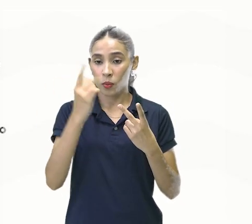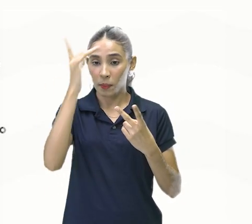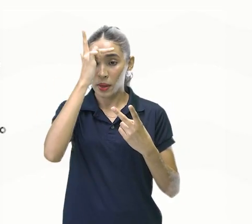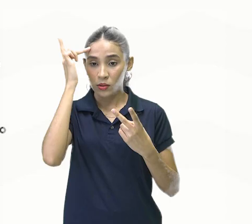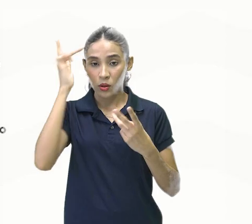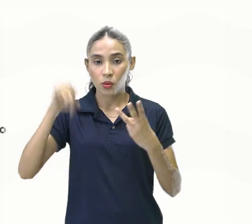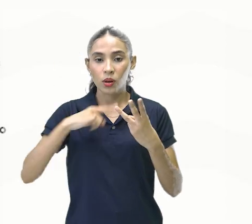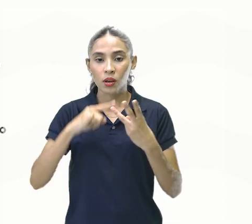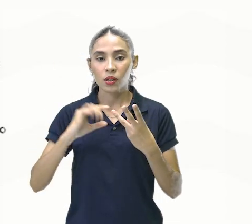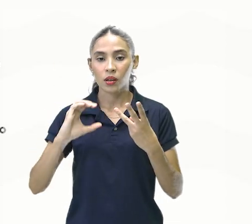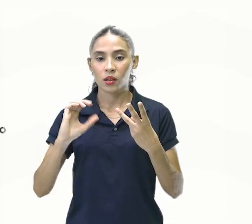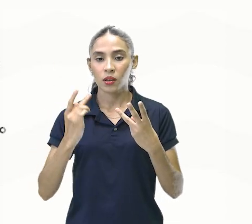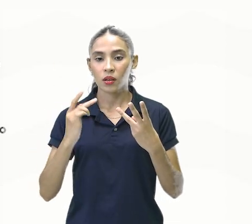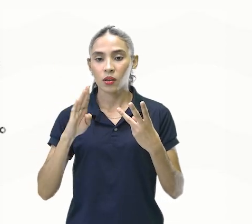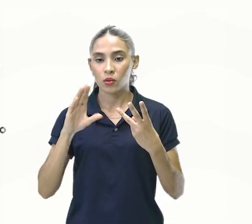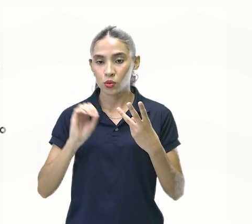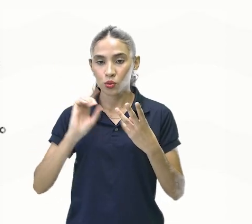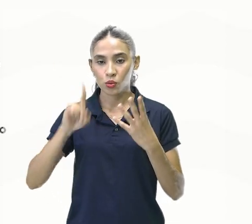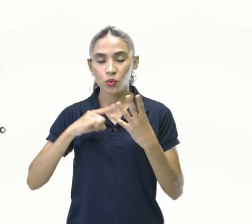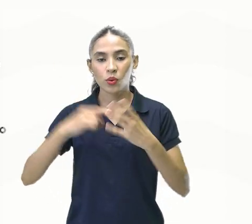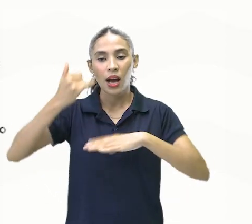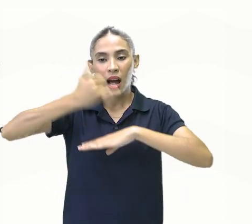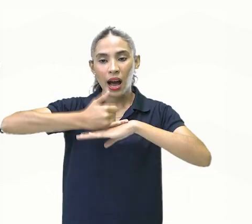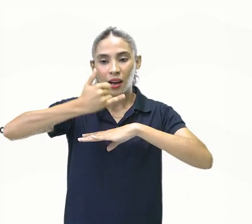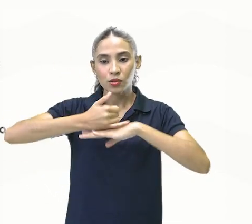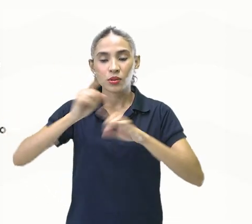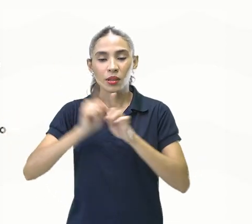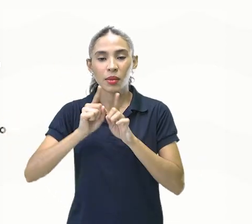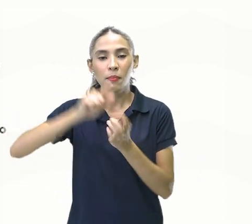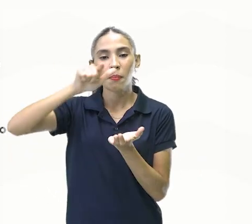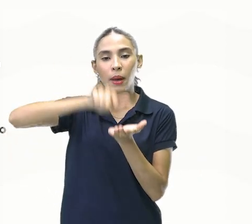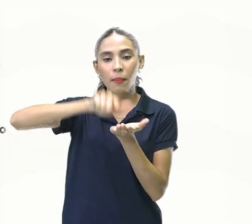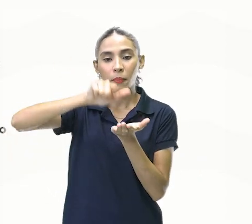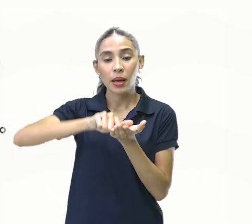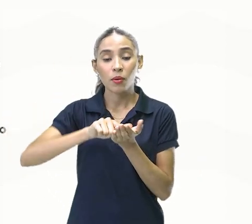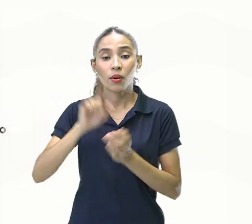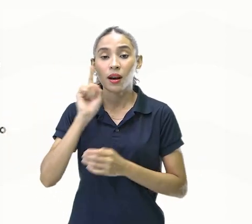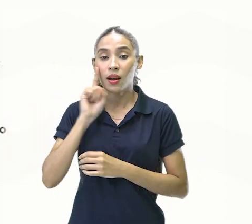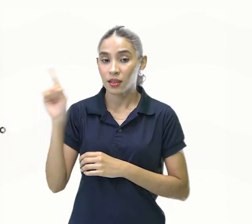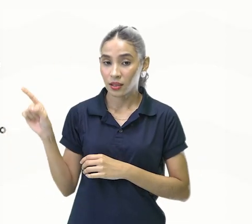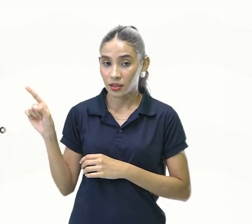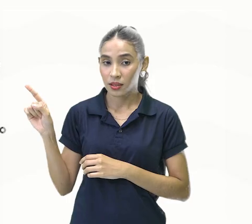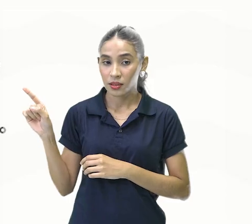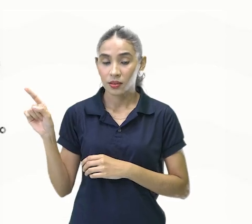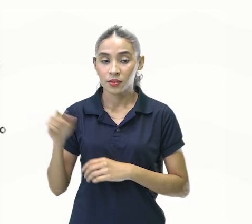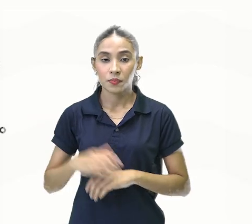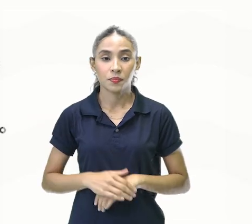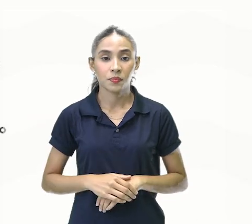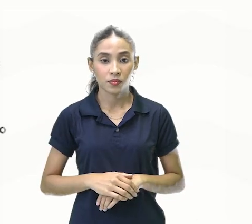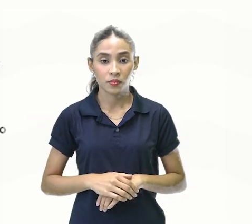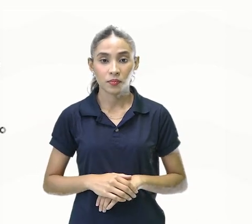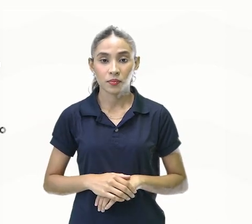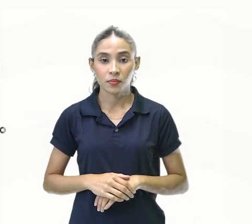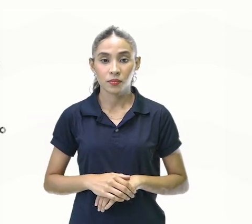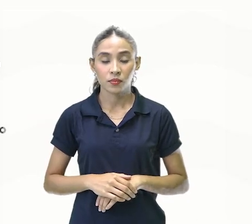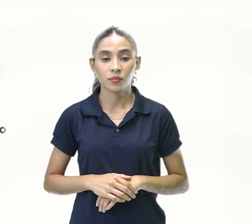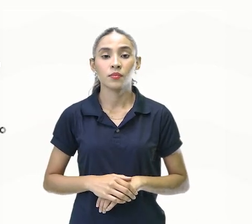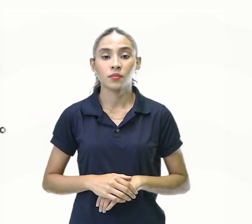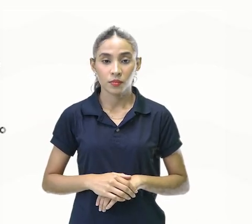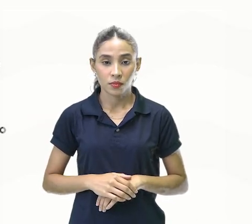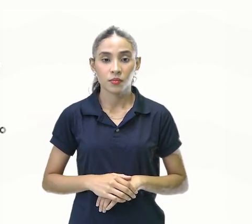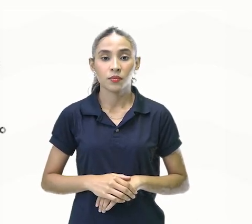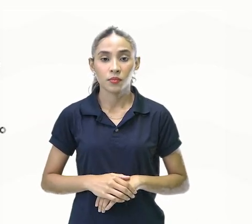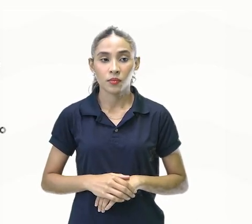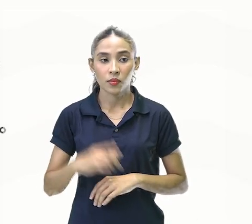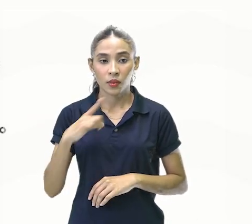pessoa, chumbo, aço e o jornal. Aí você tem, nesse caso, ó, você tem aí, neste caso,